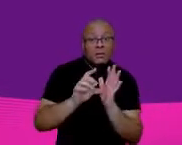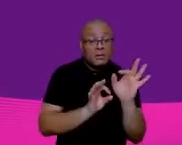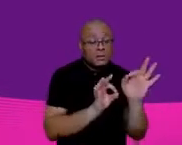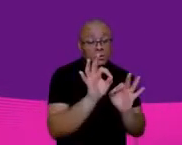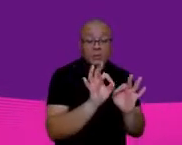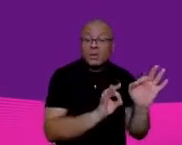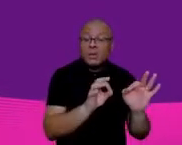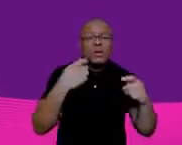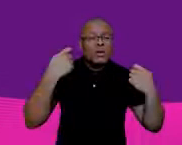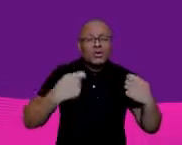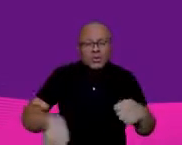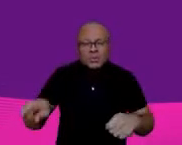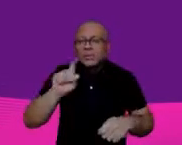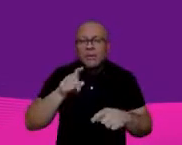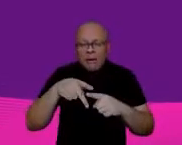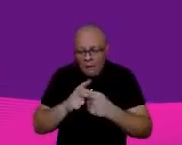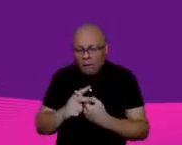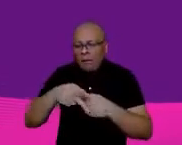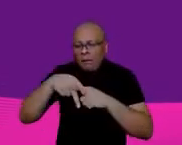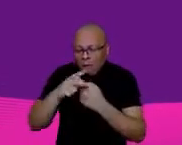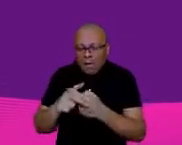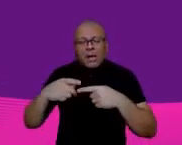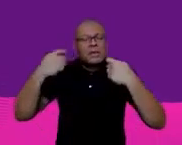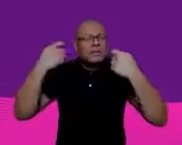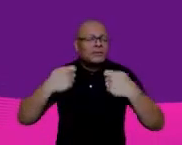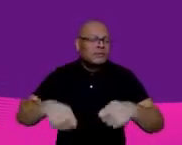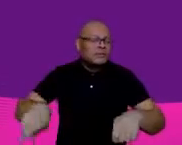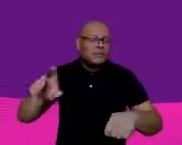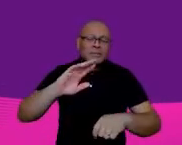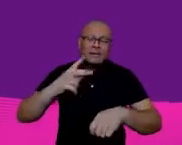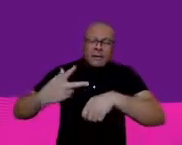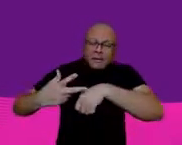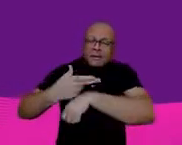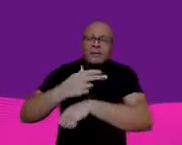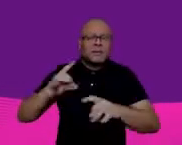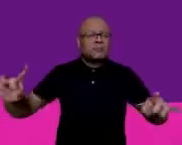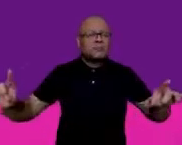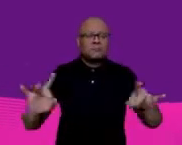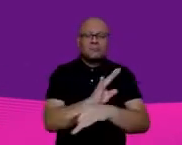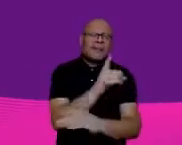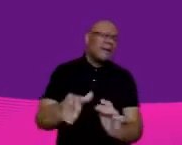fazer reajustes ou novas incisões, porque tudo já foi planejado.